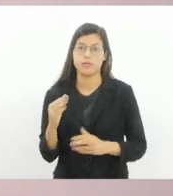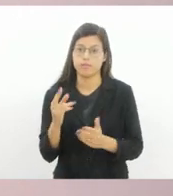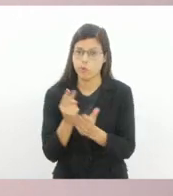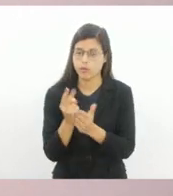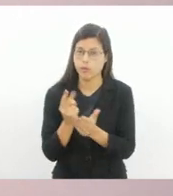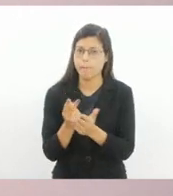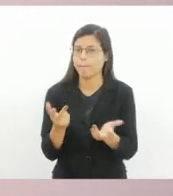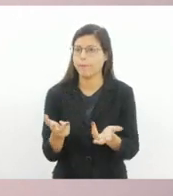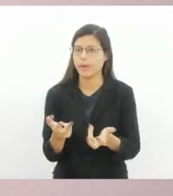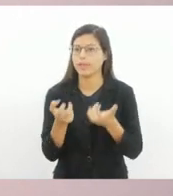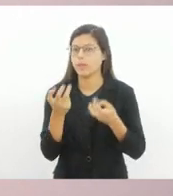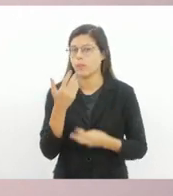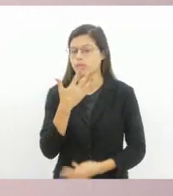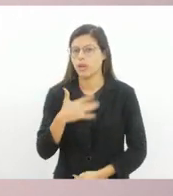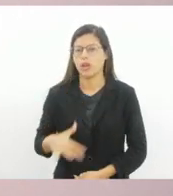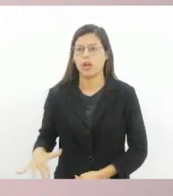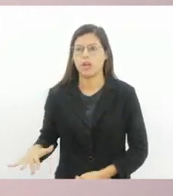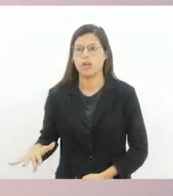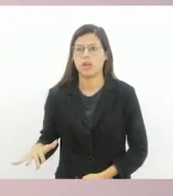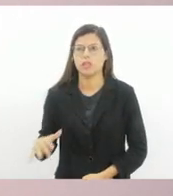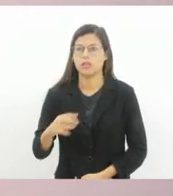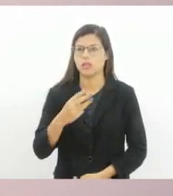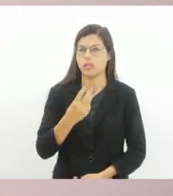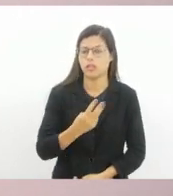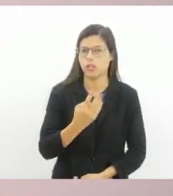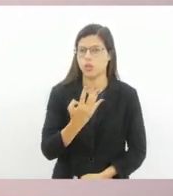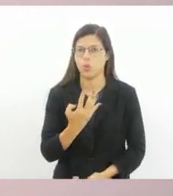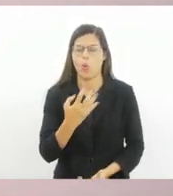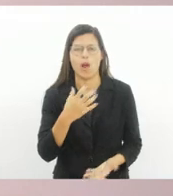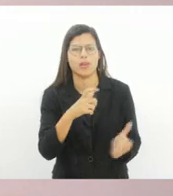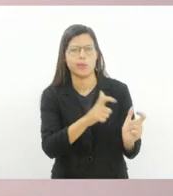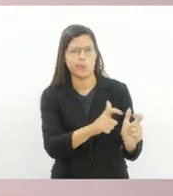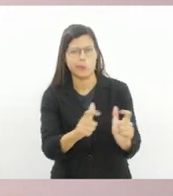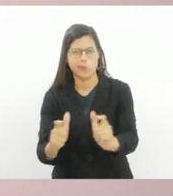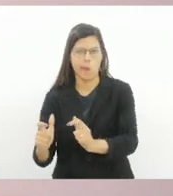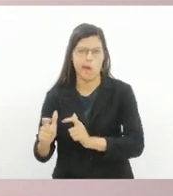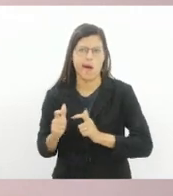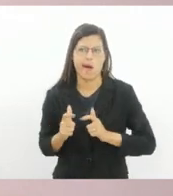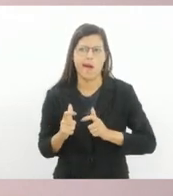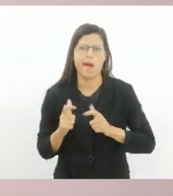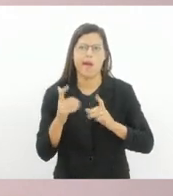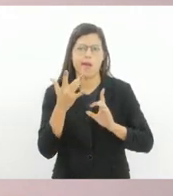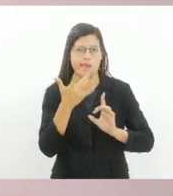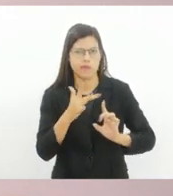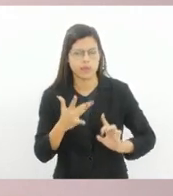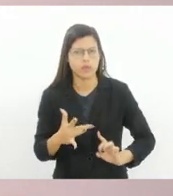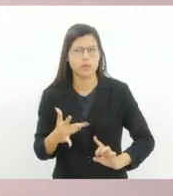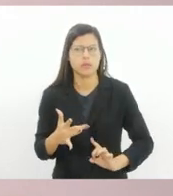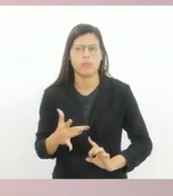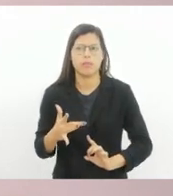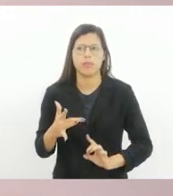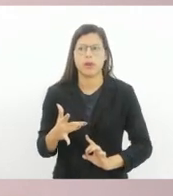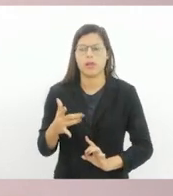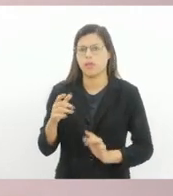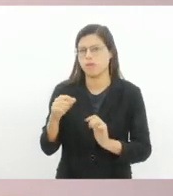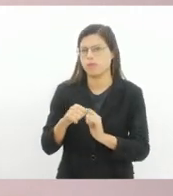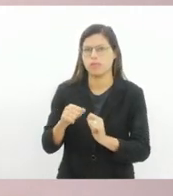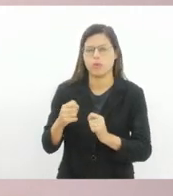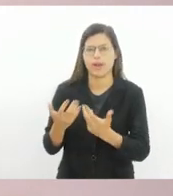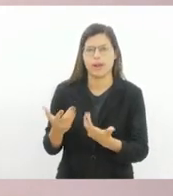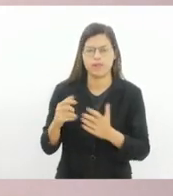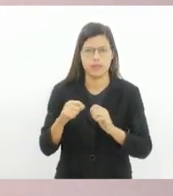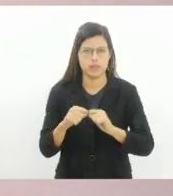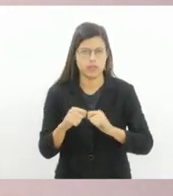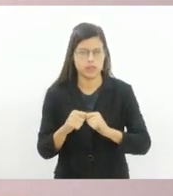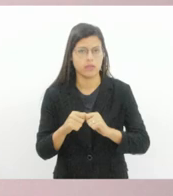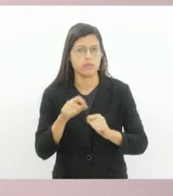essa criança percorrer 3, 4 lugares de estabelecimento se revitimizando para não fazer. Para vocês terem ideia, nós